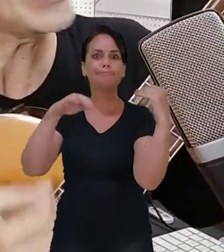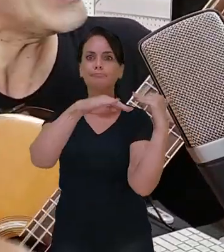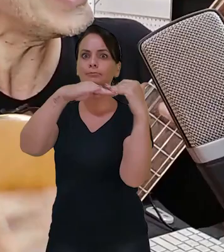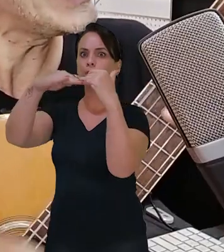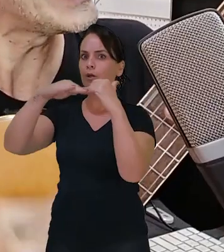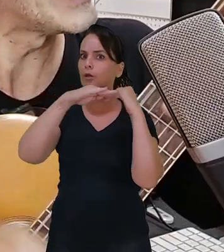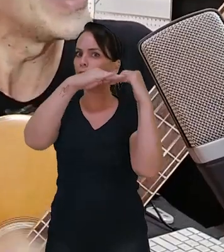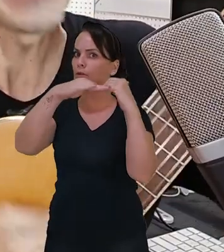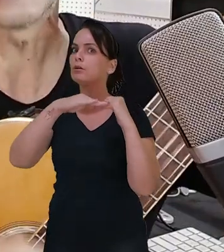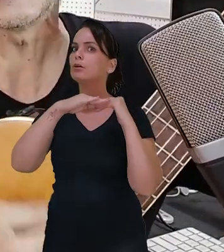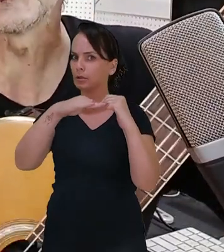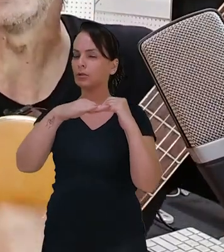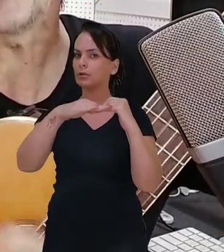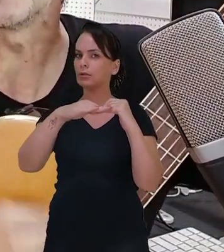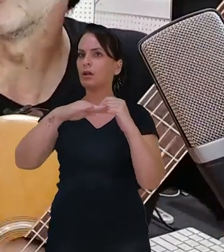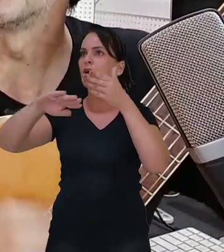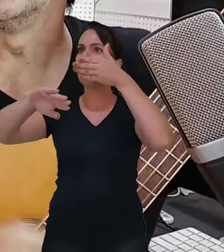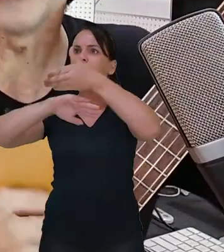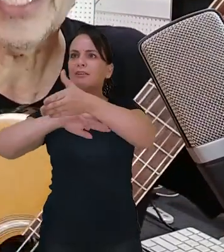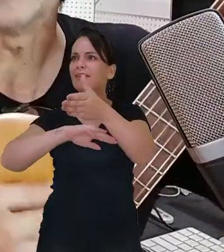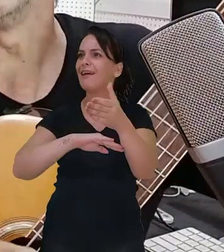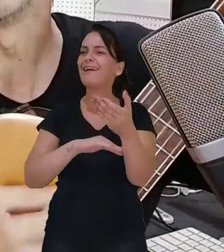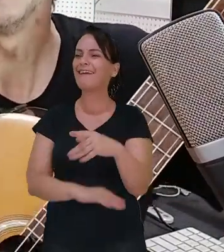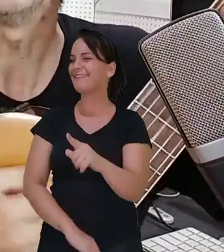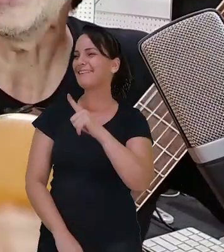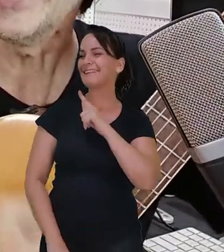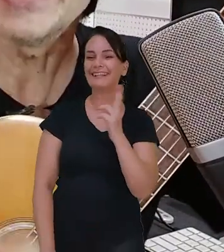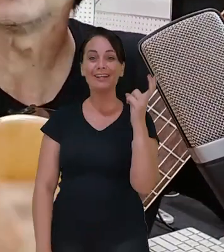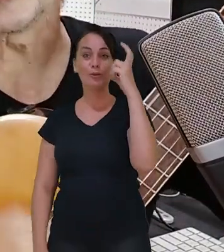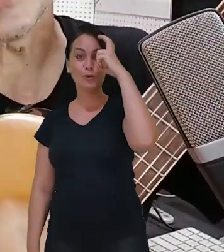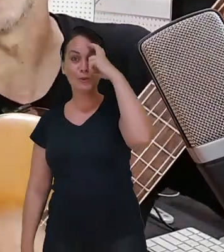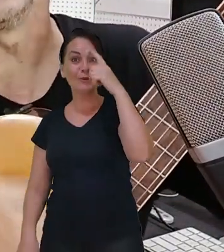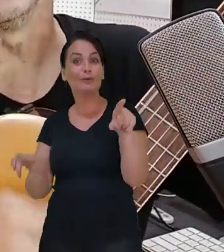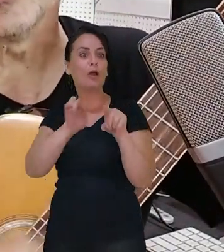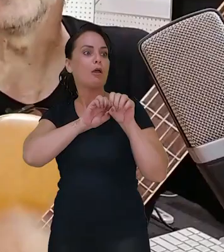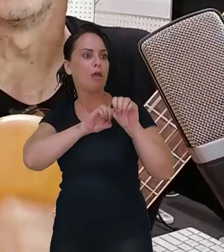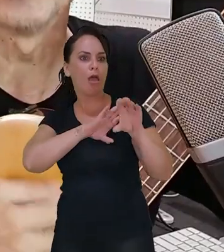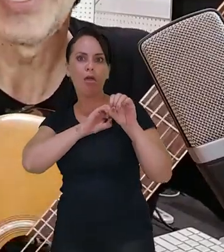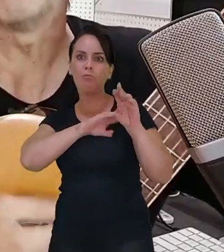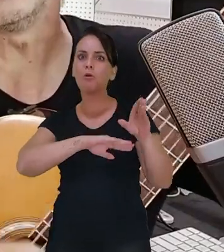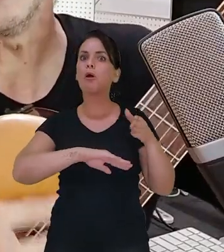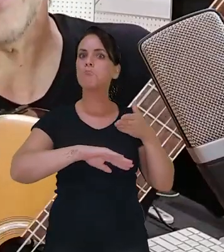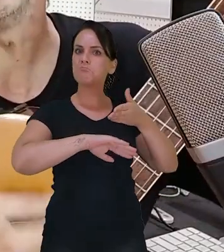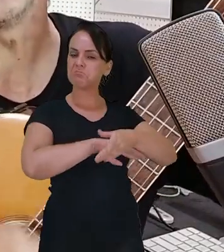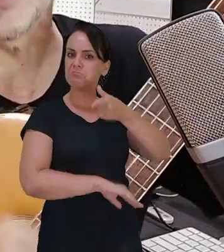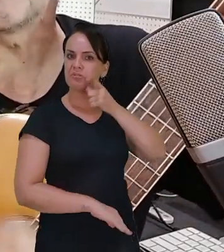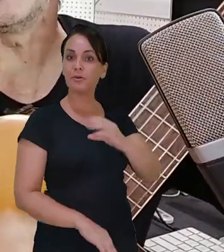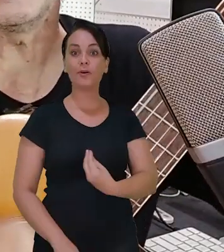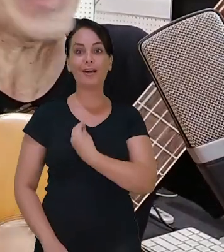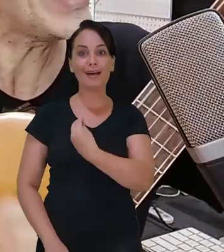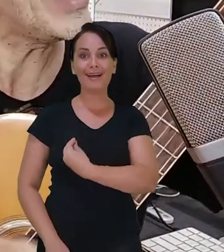ser iguais. Acesso à cultura e à educação. A vida